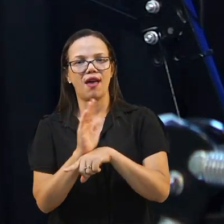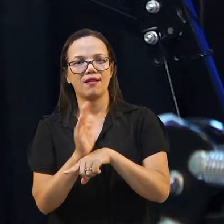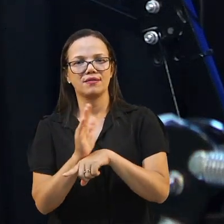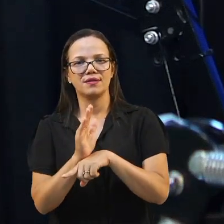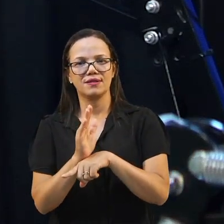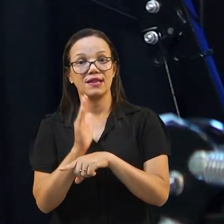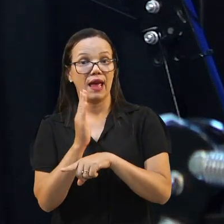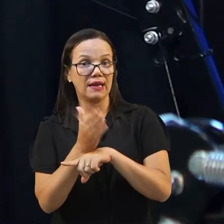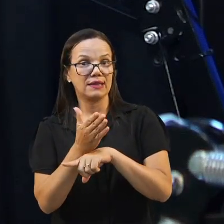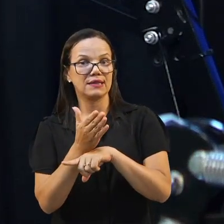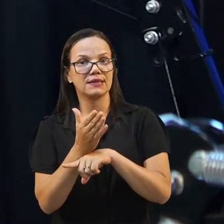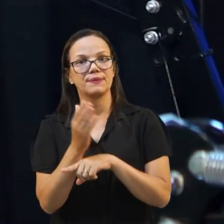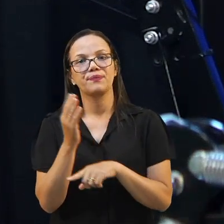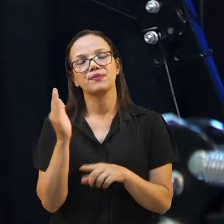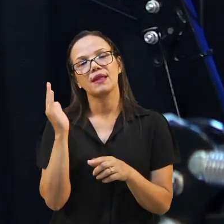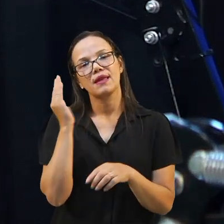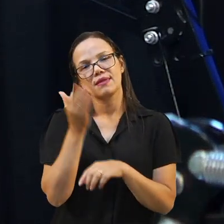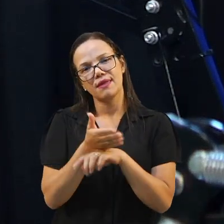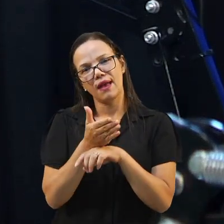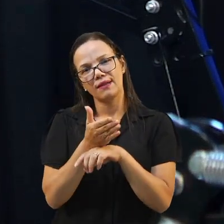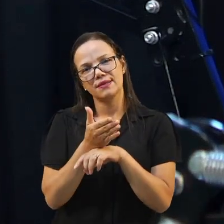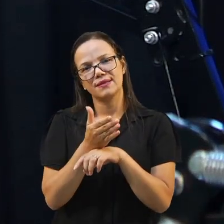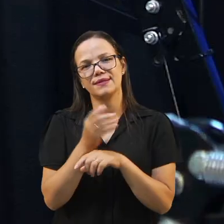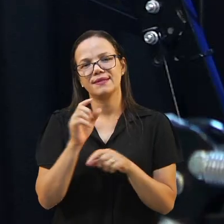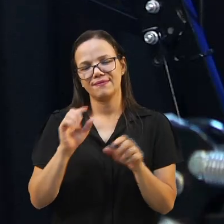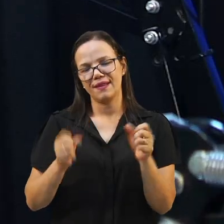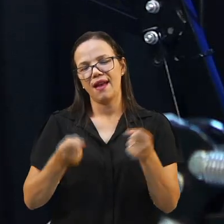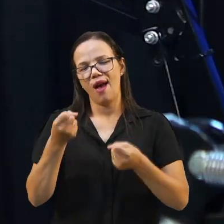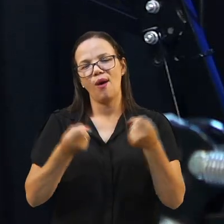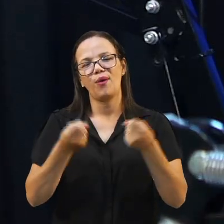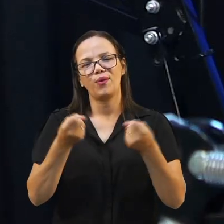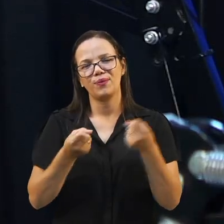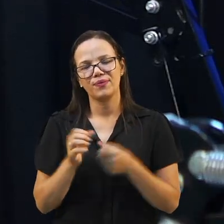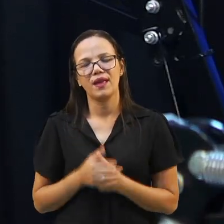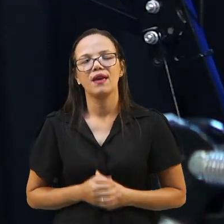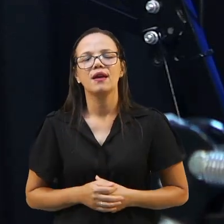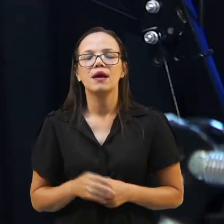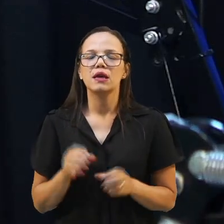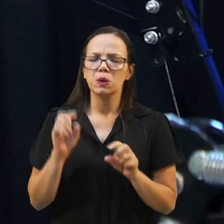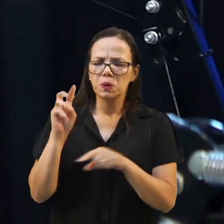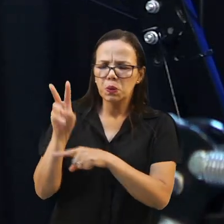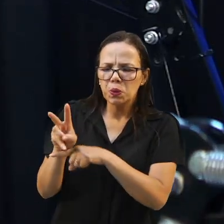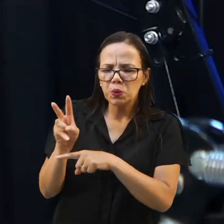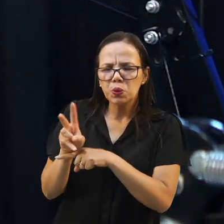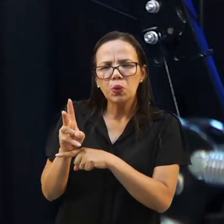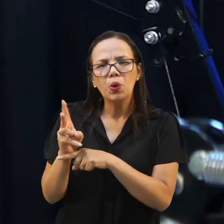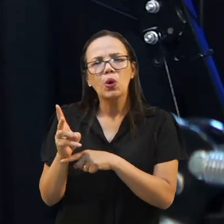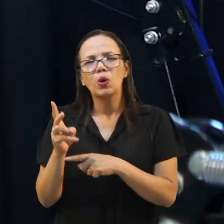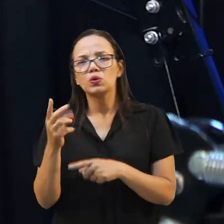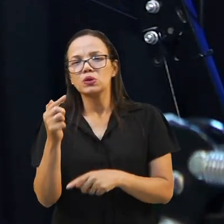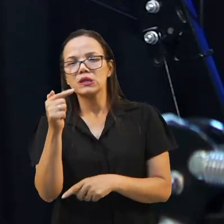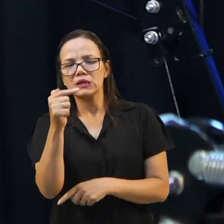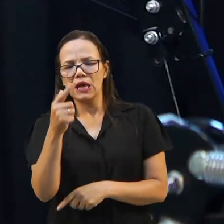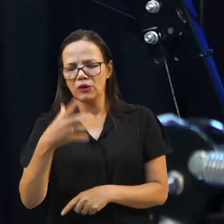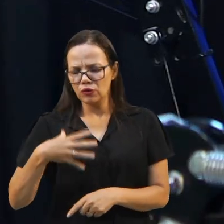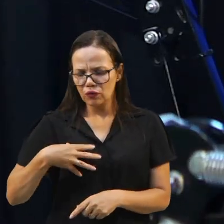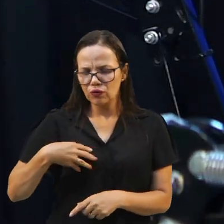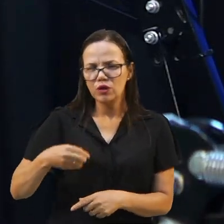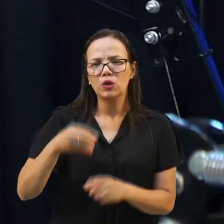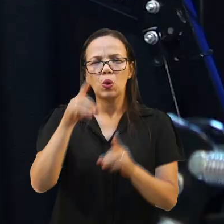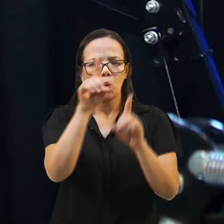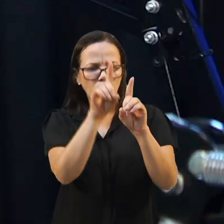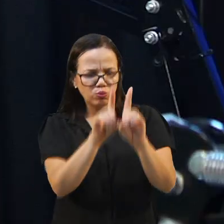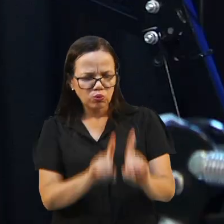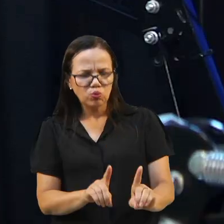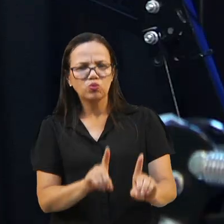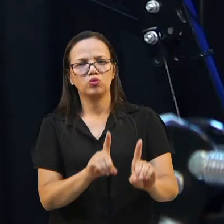veículo dele, né? Mas ele criou com dignidade todos os filhos e a gente teve